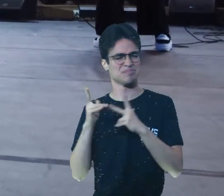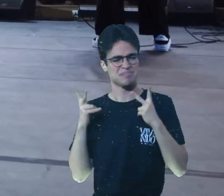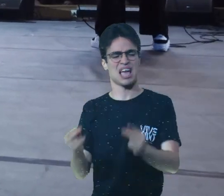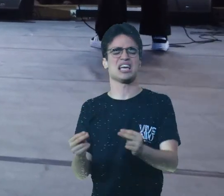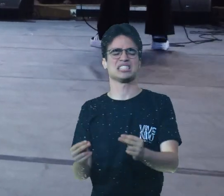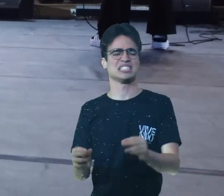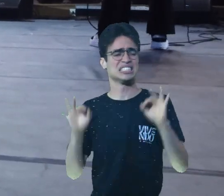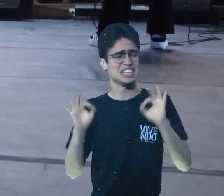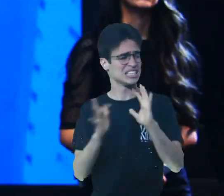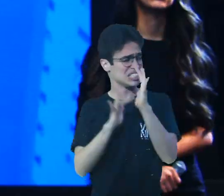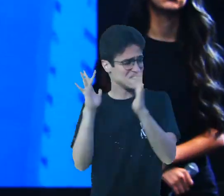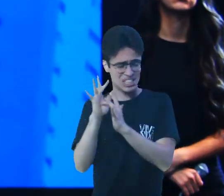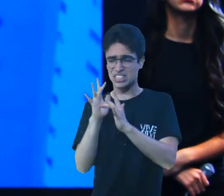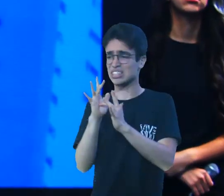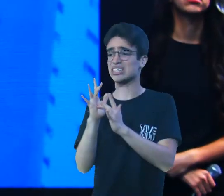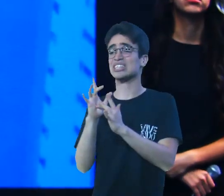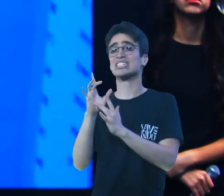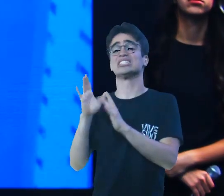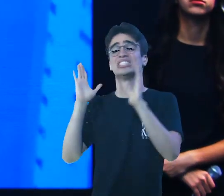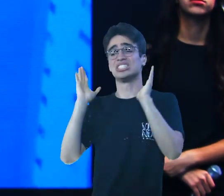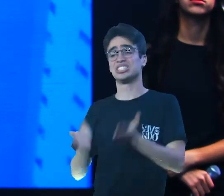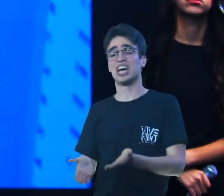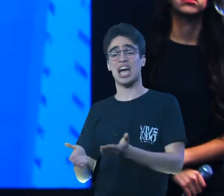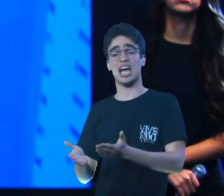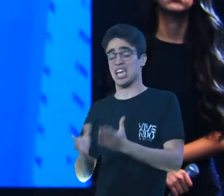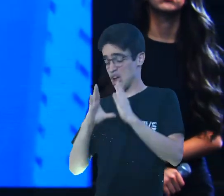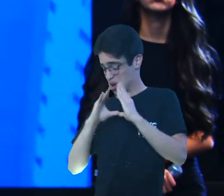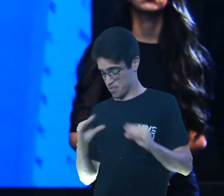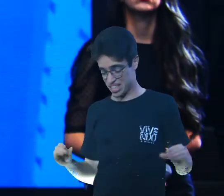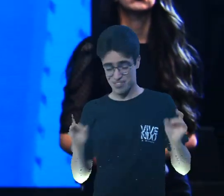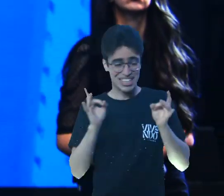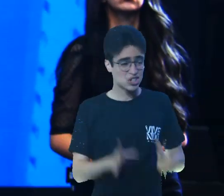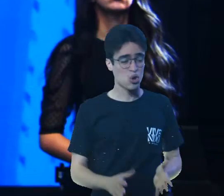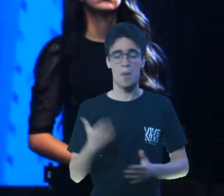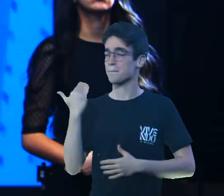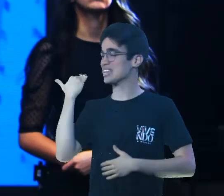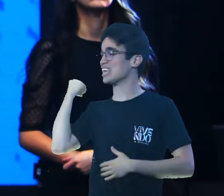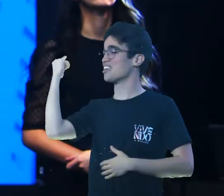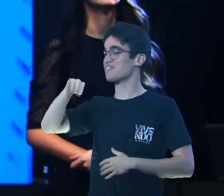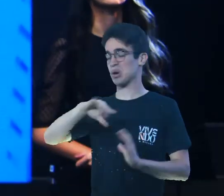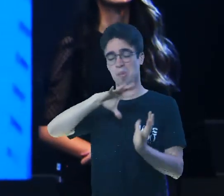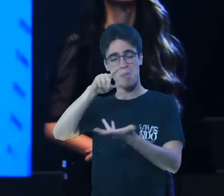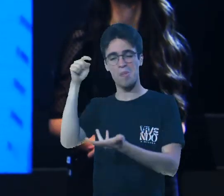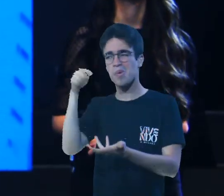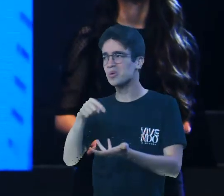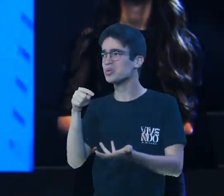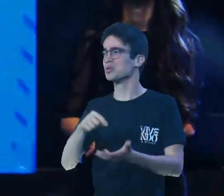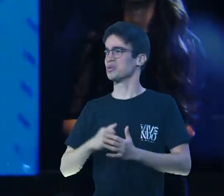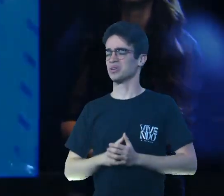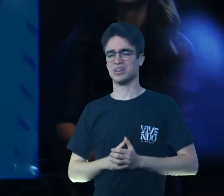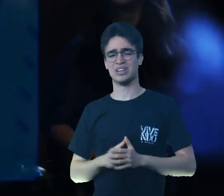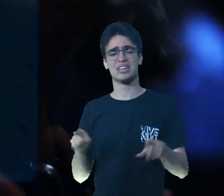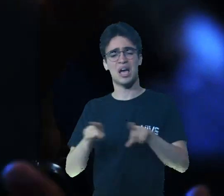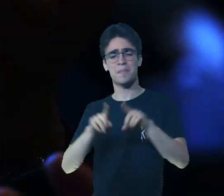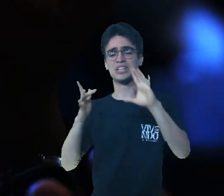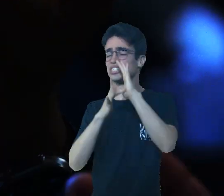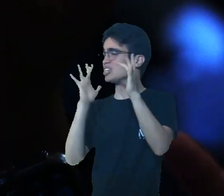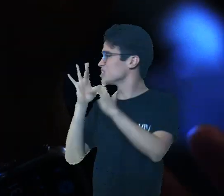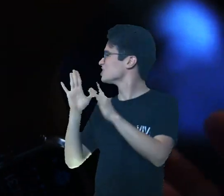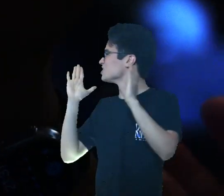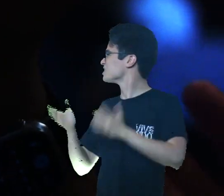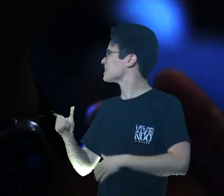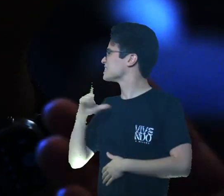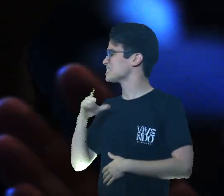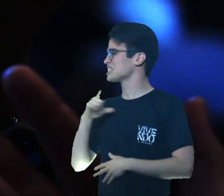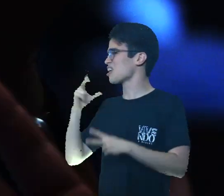O Senhor mudou a sua tenda, Jesus, quando veio habitar conosco, entre nós. O Senhor usou toda a